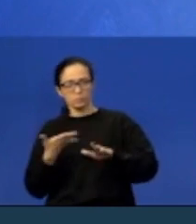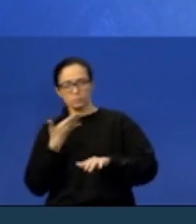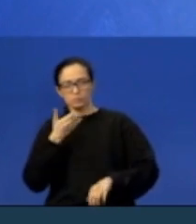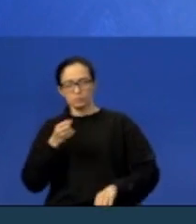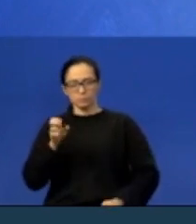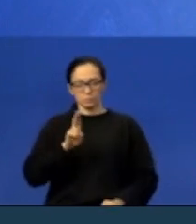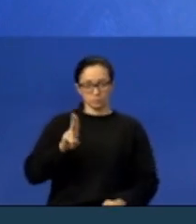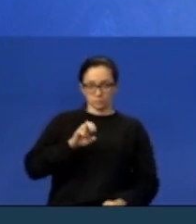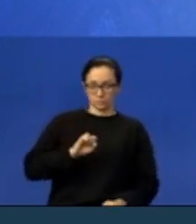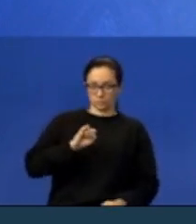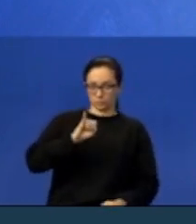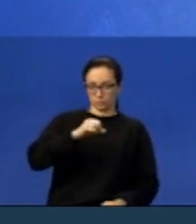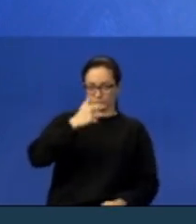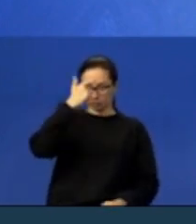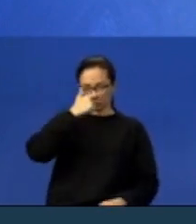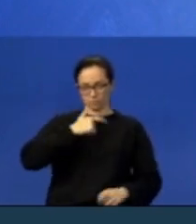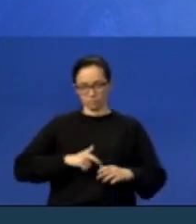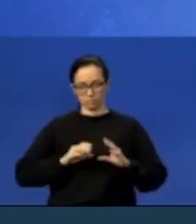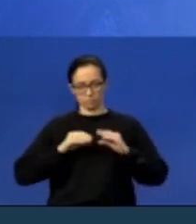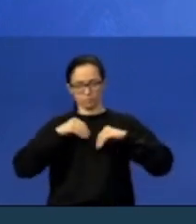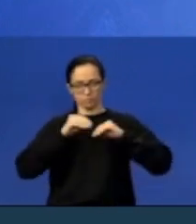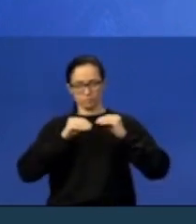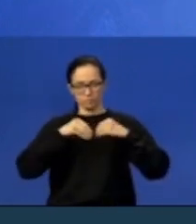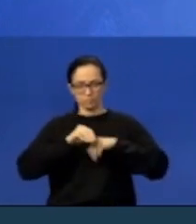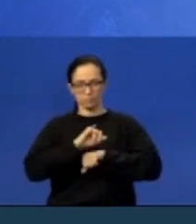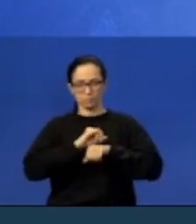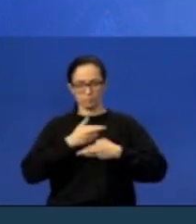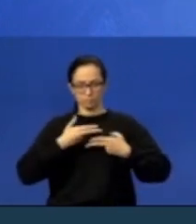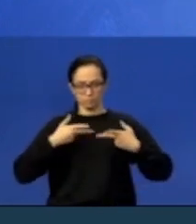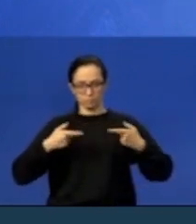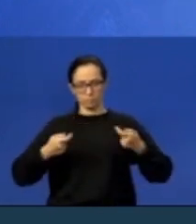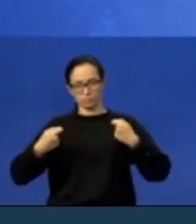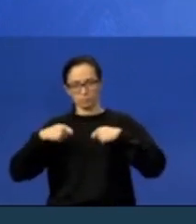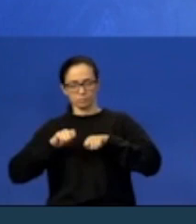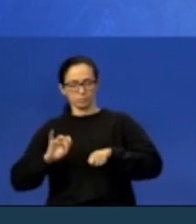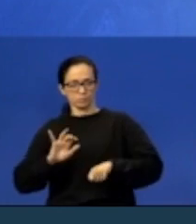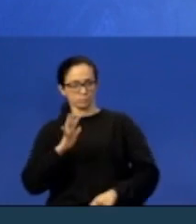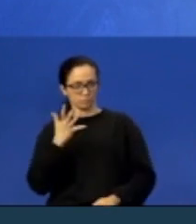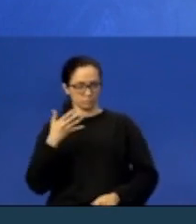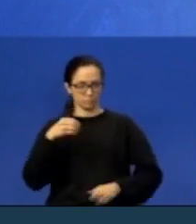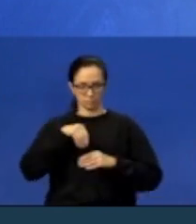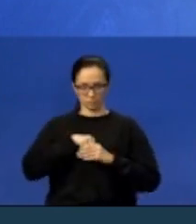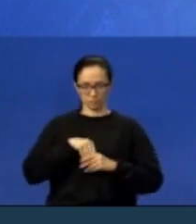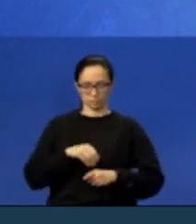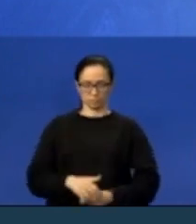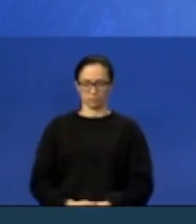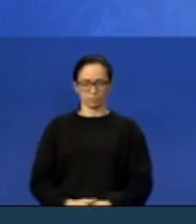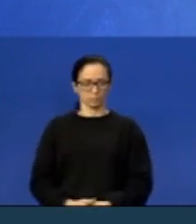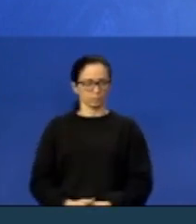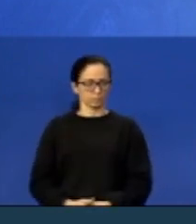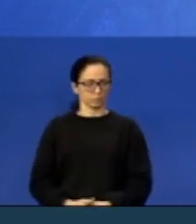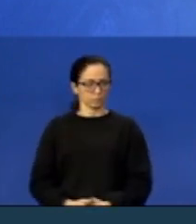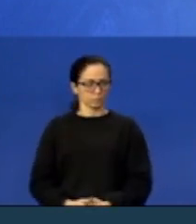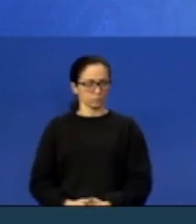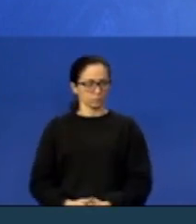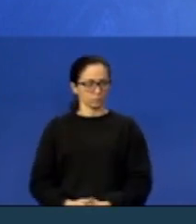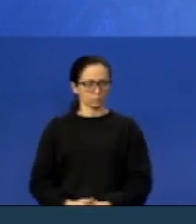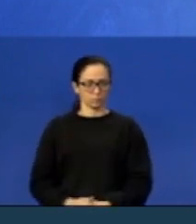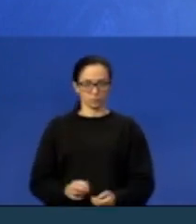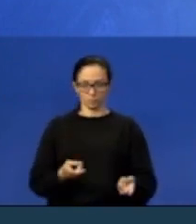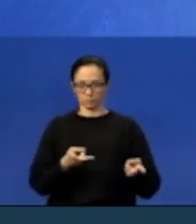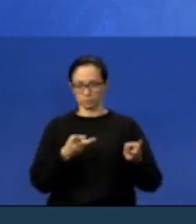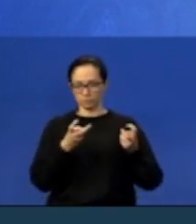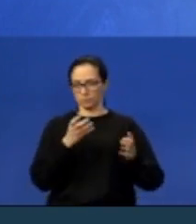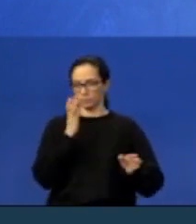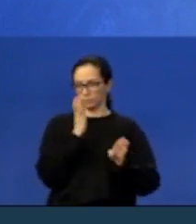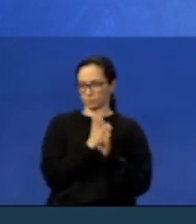avaliação e diagnóstico de tecidos moles ou de doenças que ocorrem nos órgãos. O resultado após essa